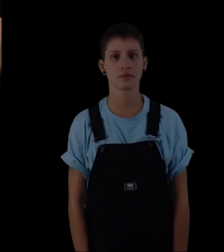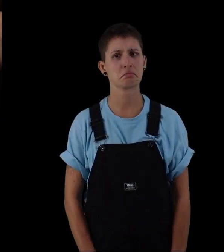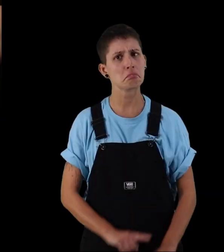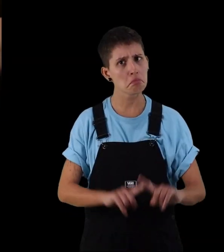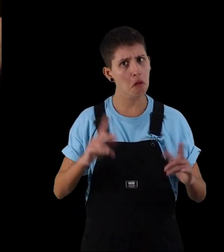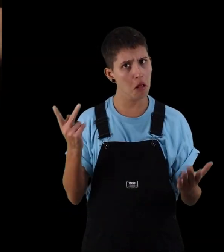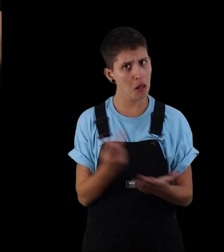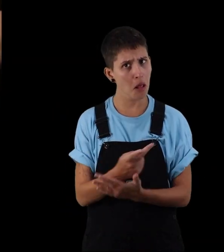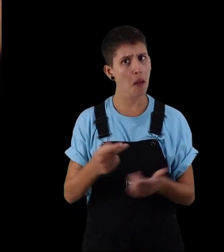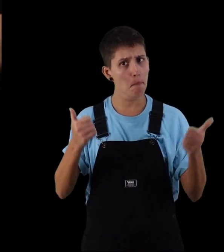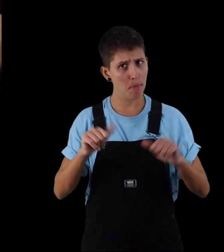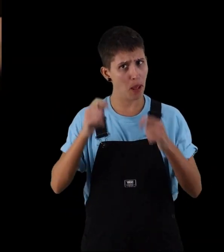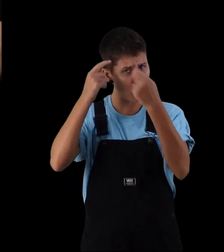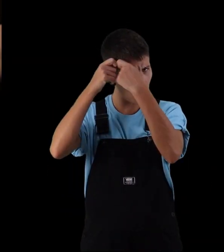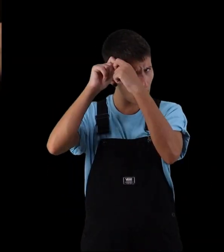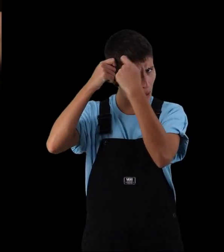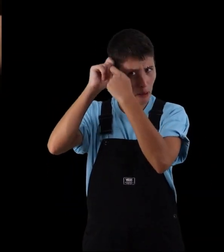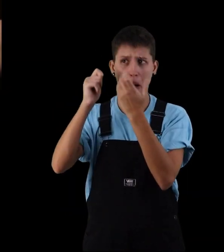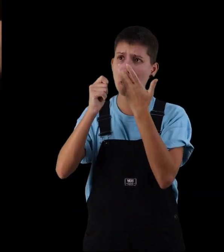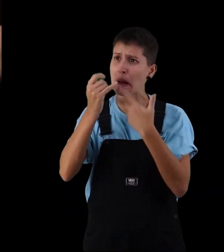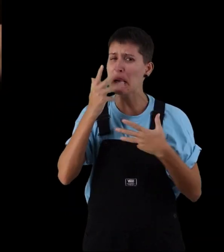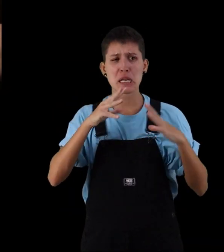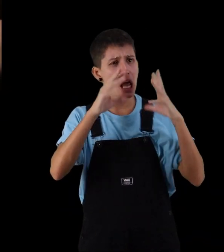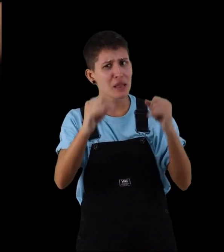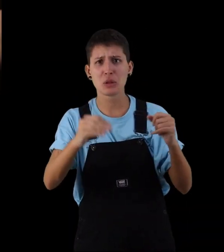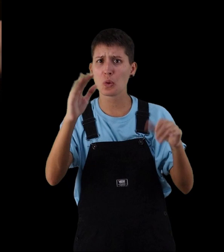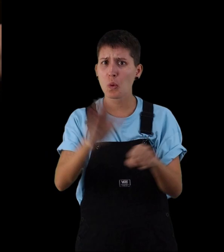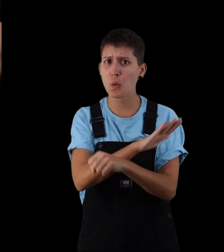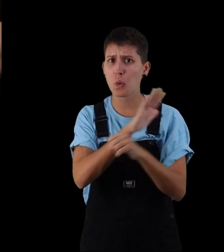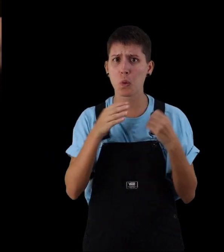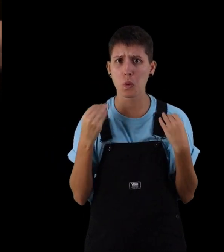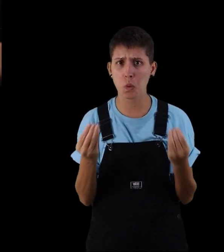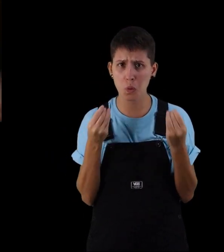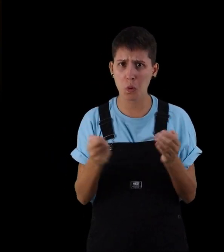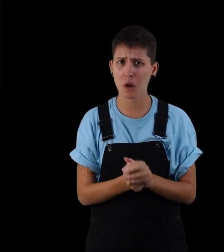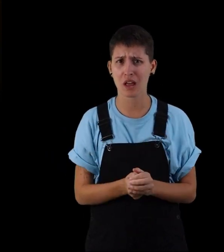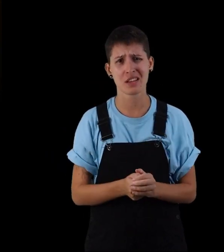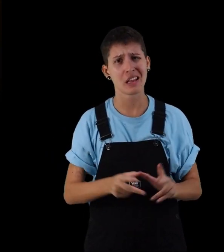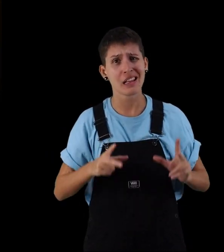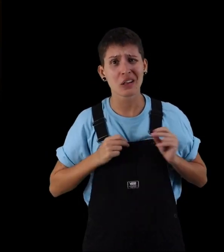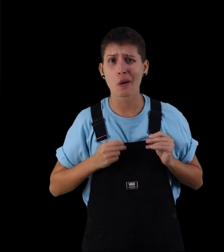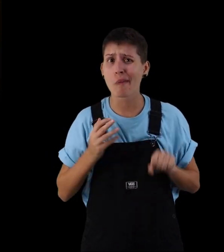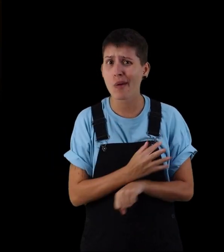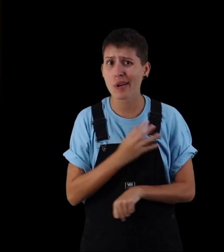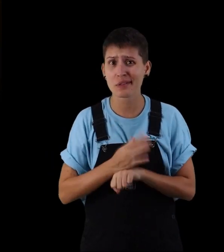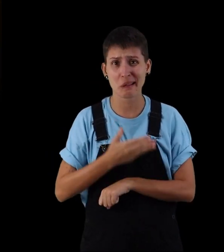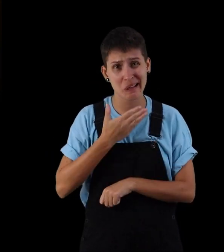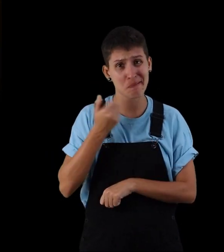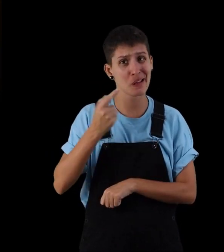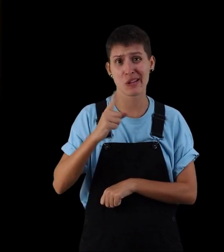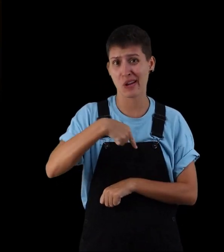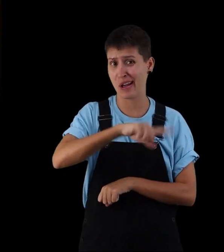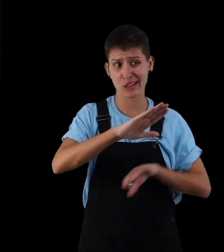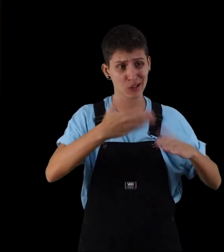Mas tá tendo um surto dos piolhos? As crianças tudo tão infestadas. Porca miséria! Melhor